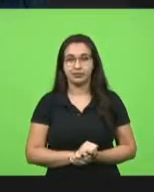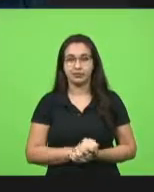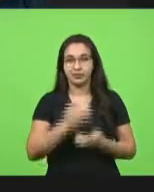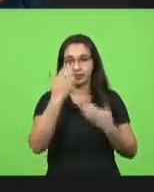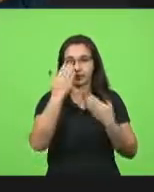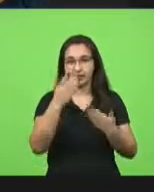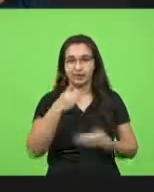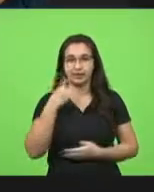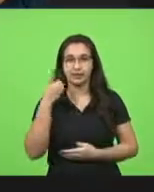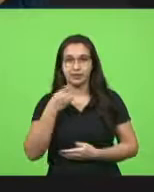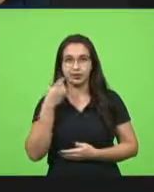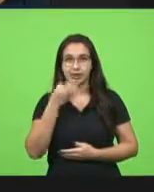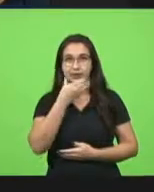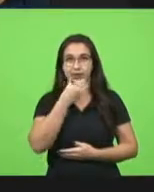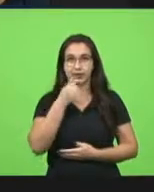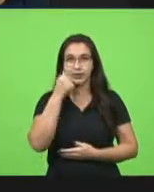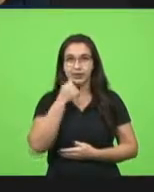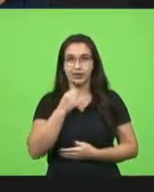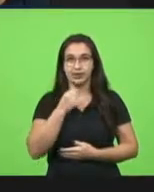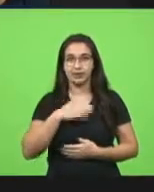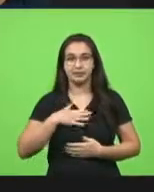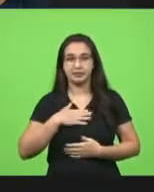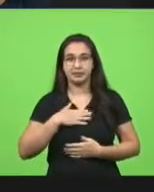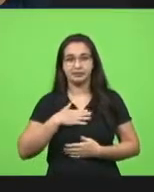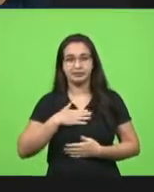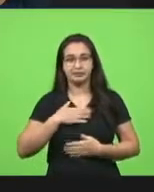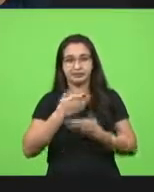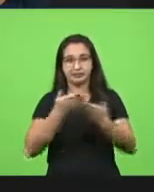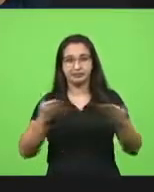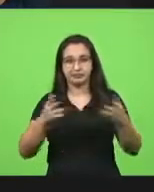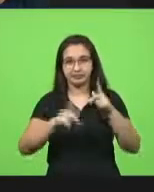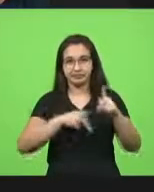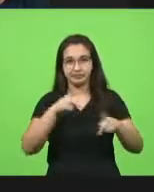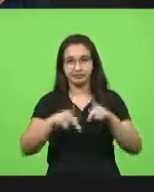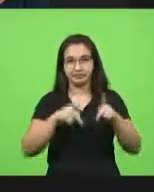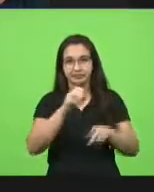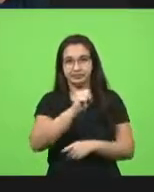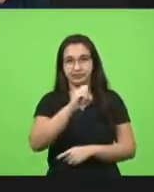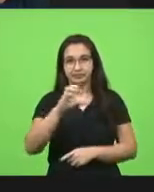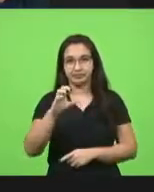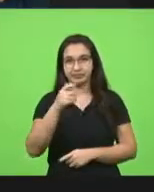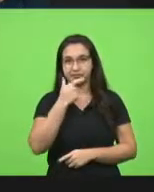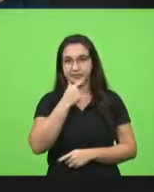senhoras deputadas, estimados catarinenses, estimadas catarinenses que